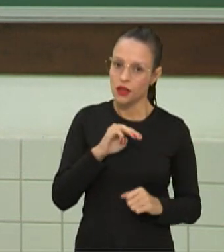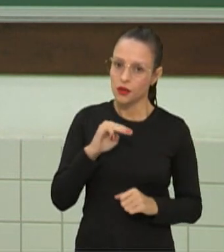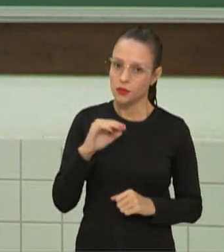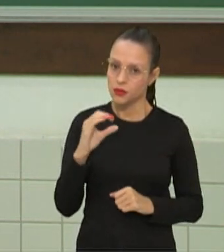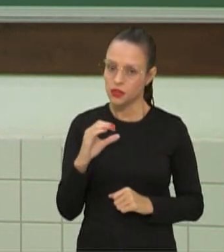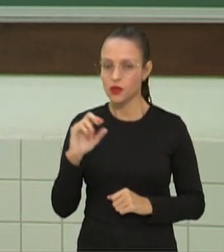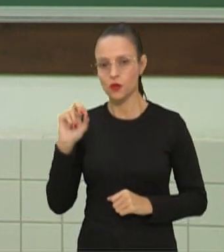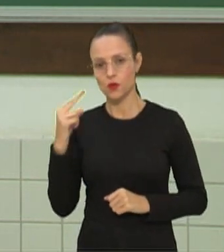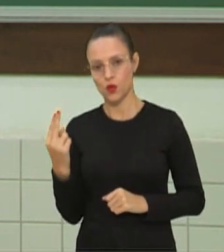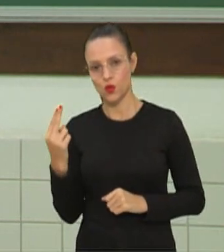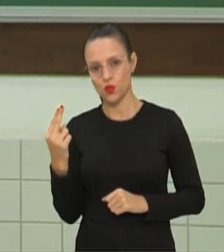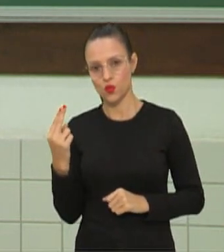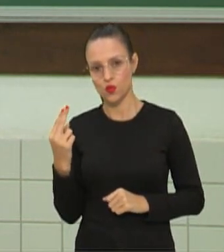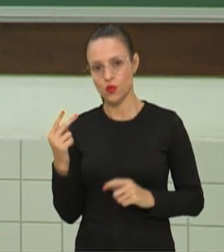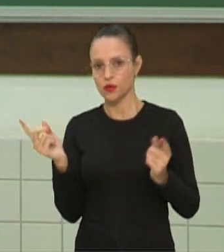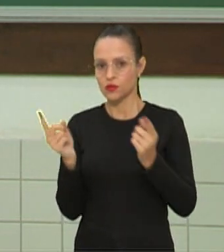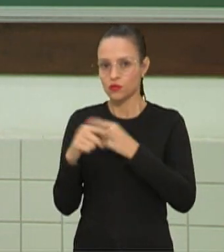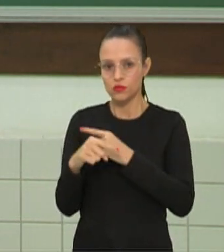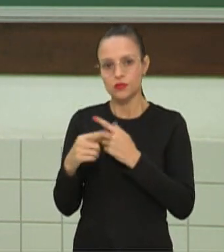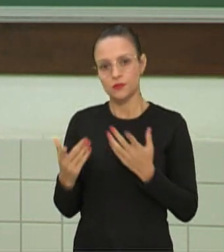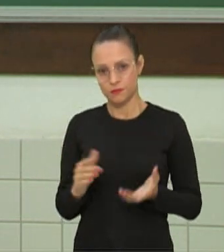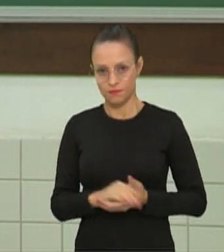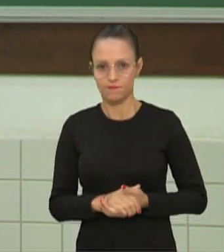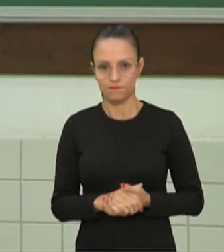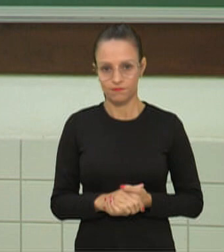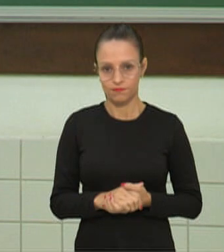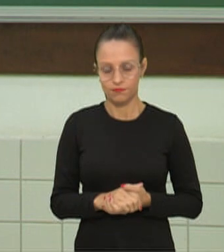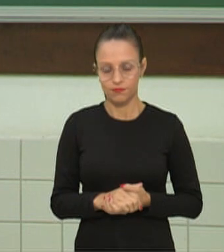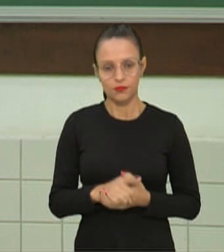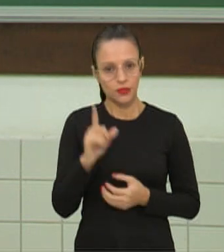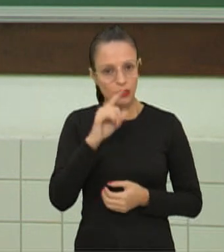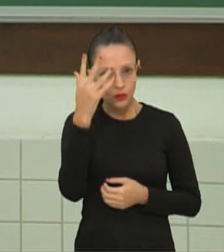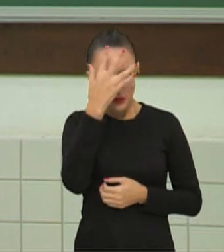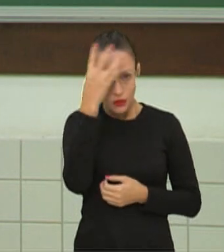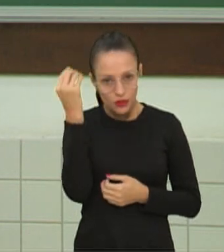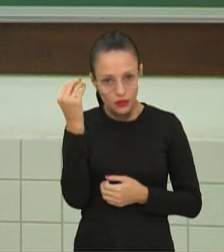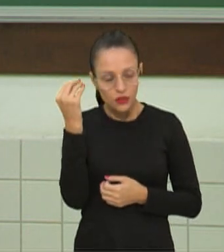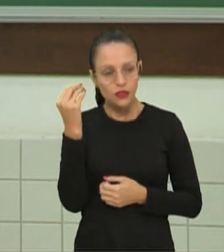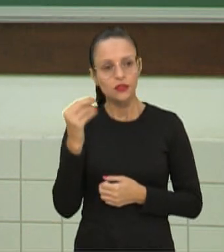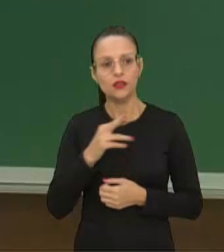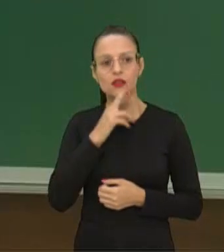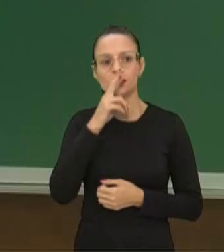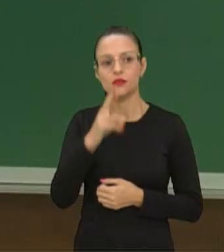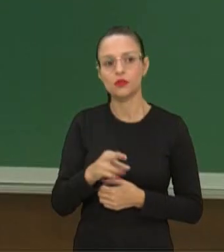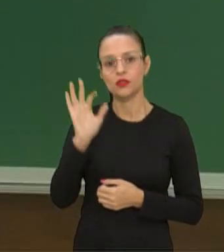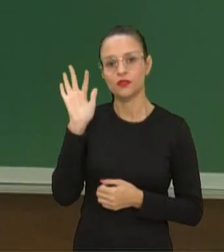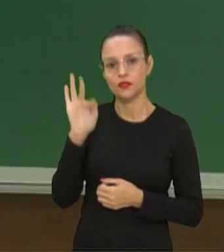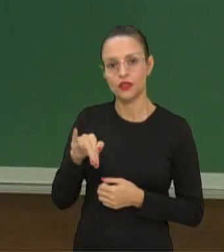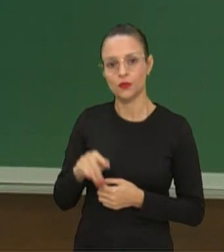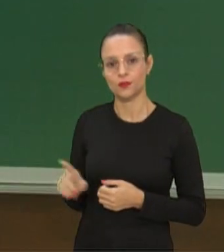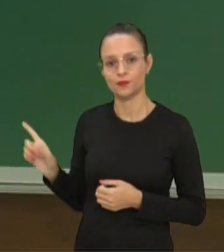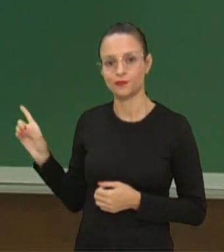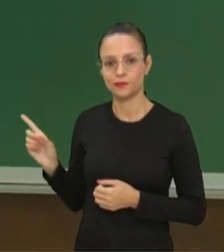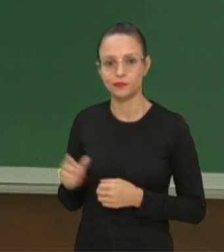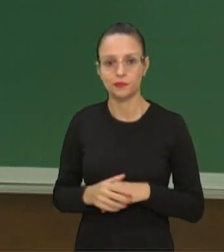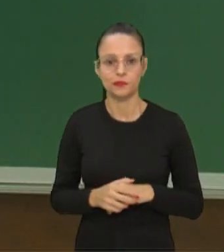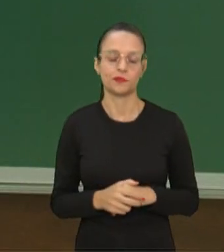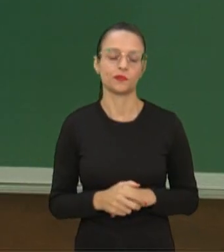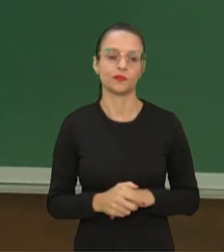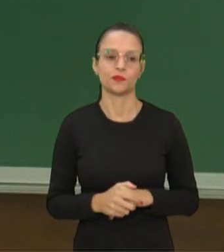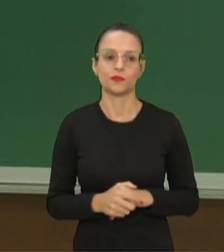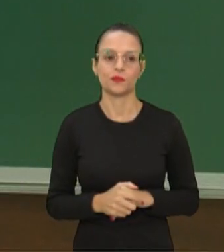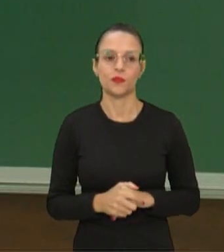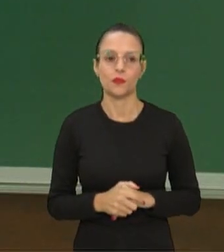IMC, ou se dá para fazer por operação inversa, alguma coisa assim. Tá? Não esqueça da sua resposta final para o problema. Tá bom?